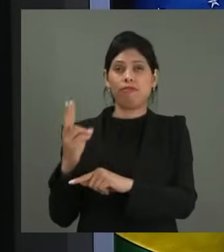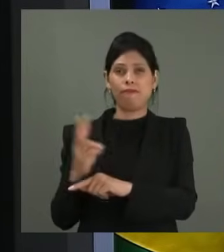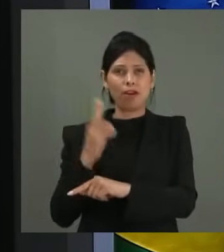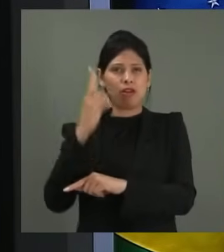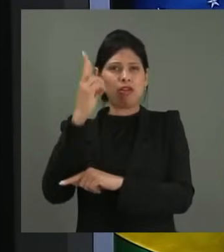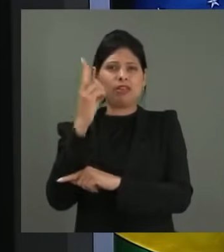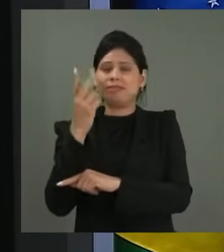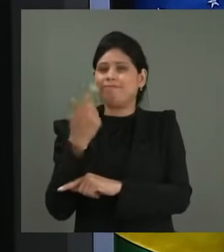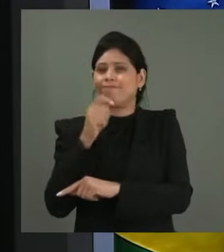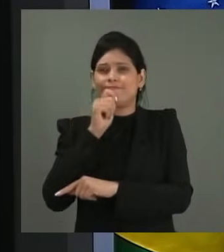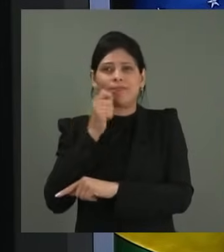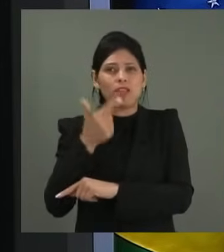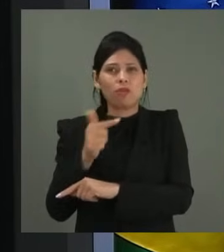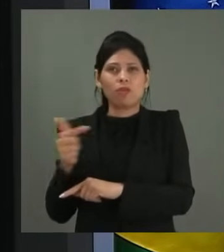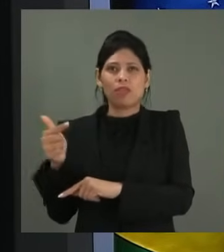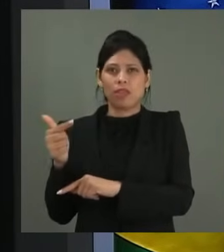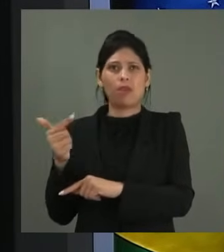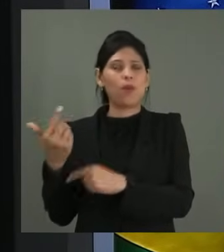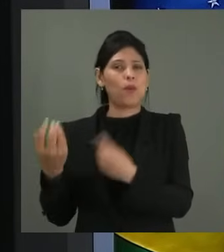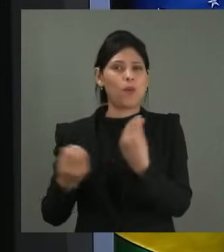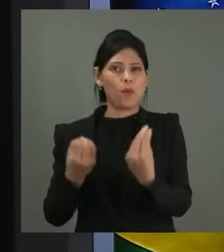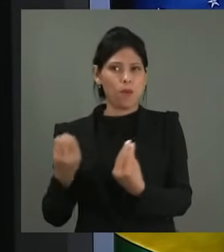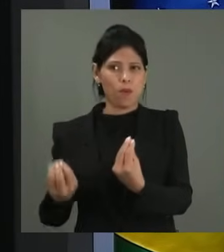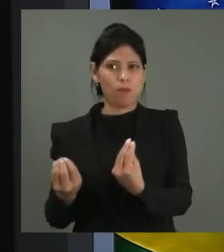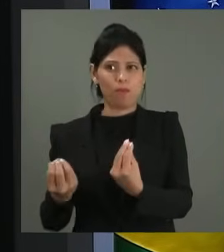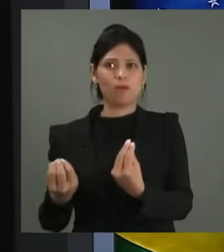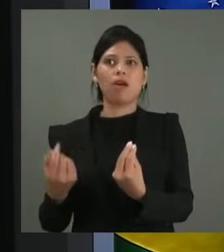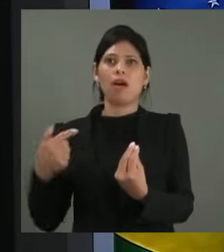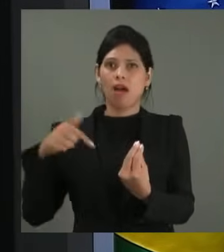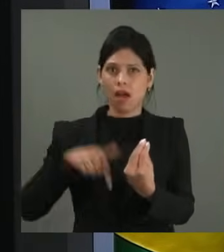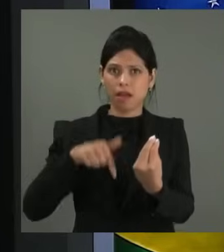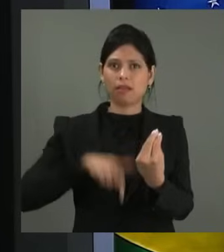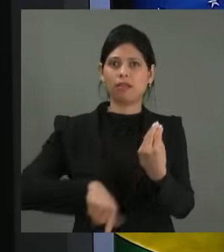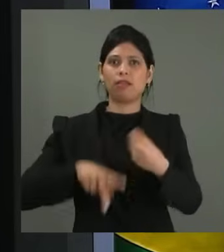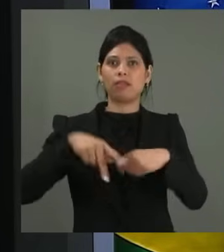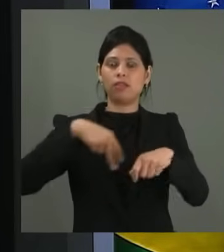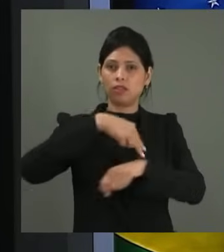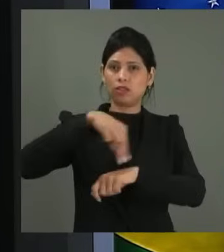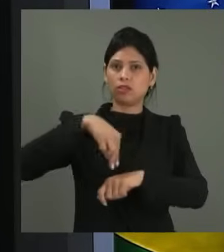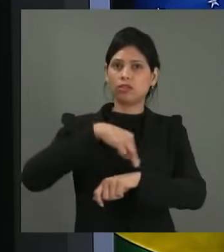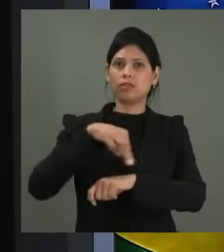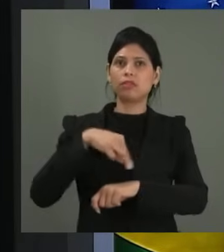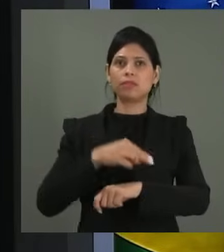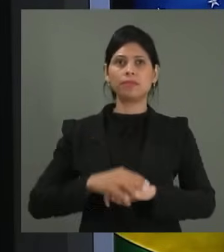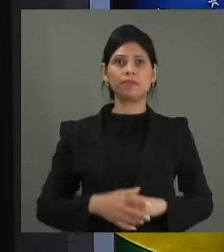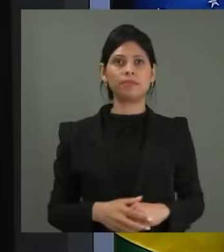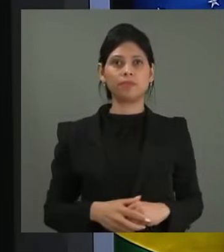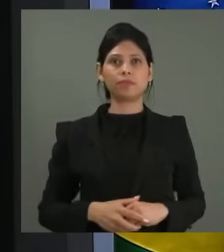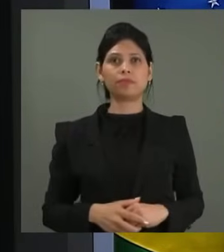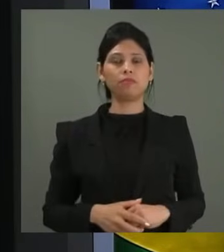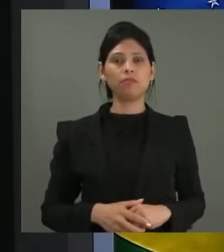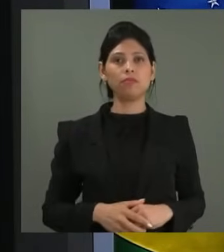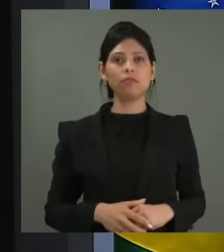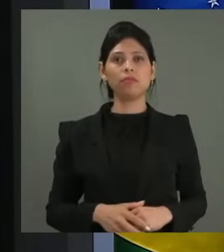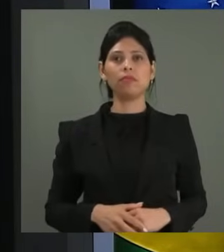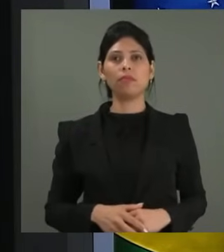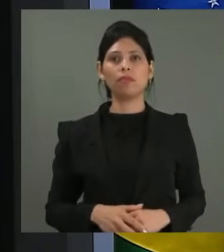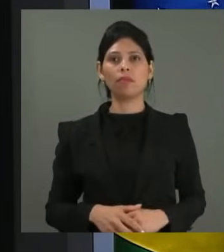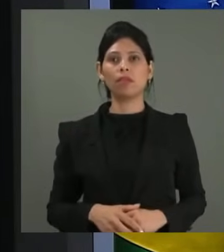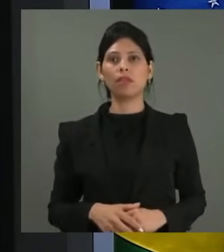estão invertidos na nossa nação. Um